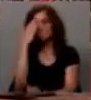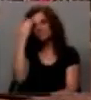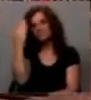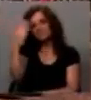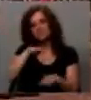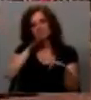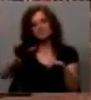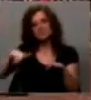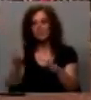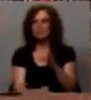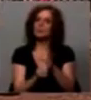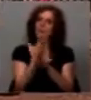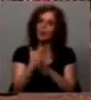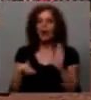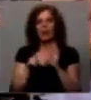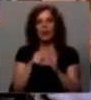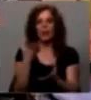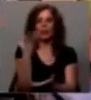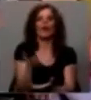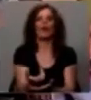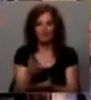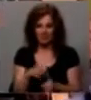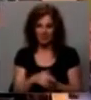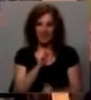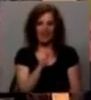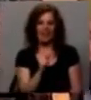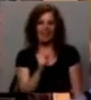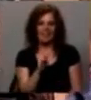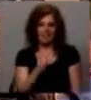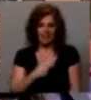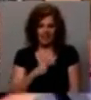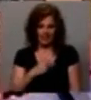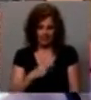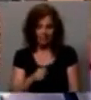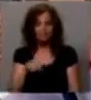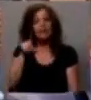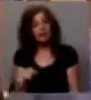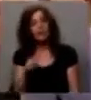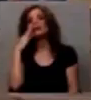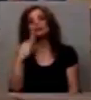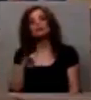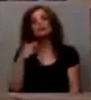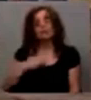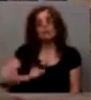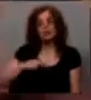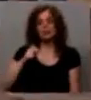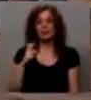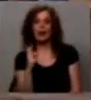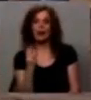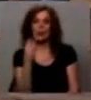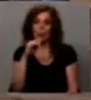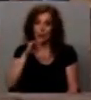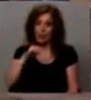lei da gravidade enquanto estudava aqui. Por Cambridge passaram também nomes como o naturalista Charles Darwin ou o filósofo